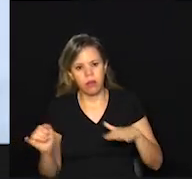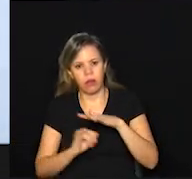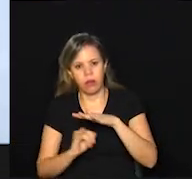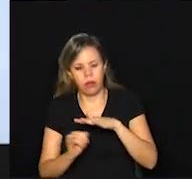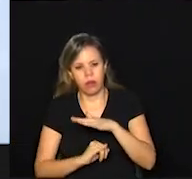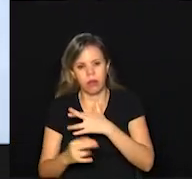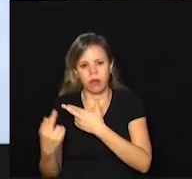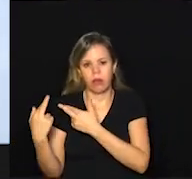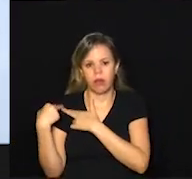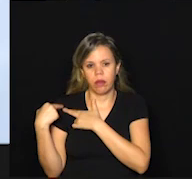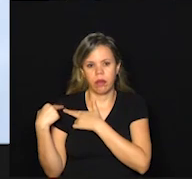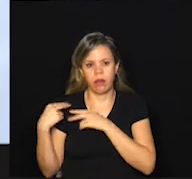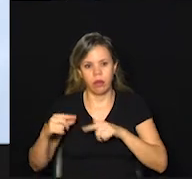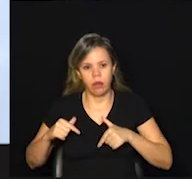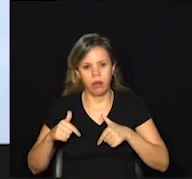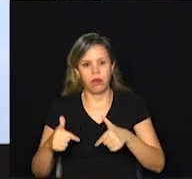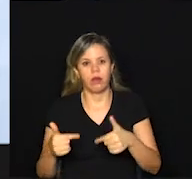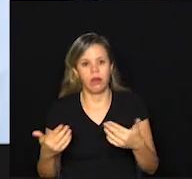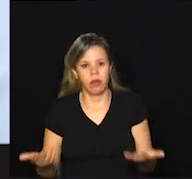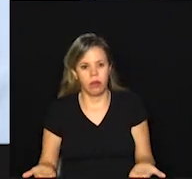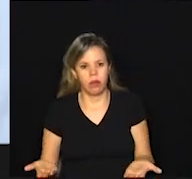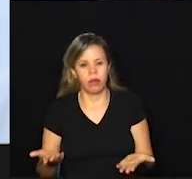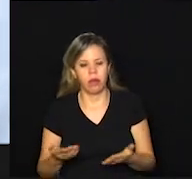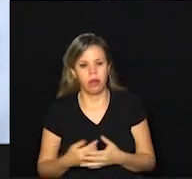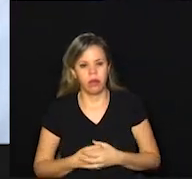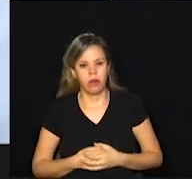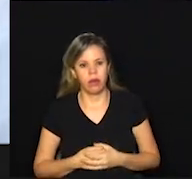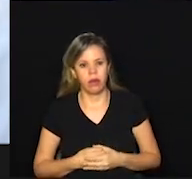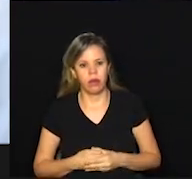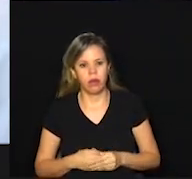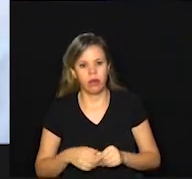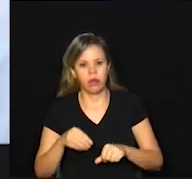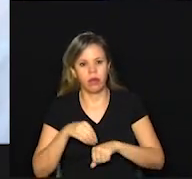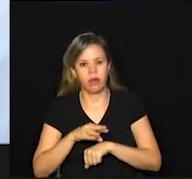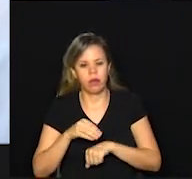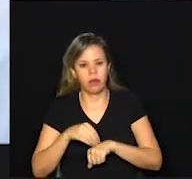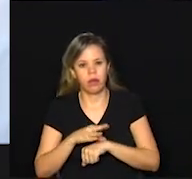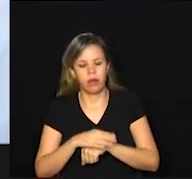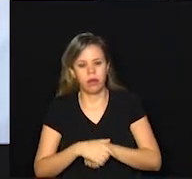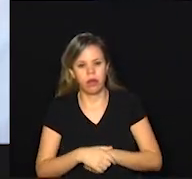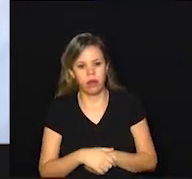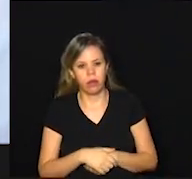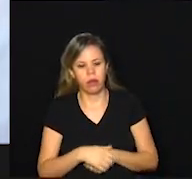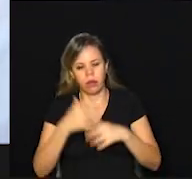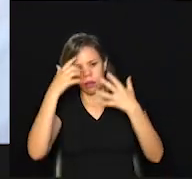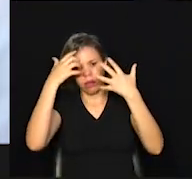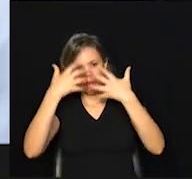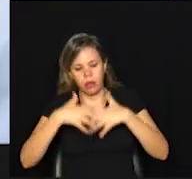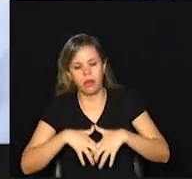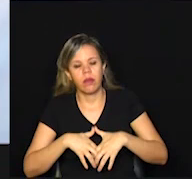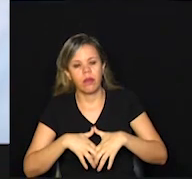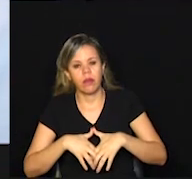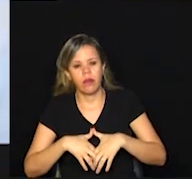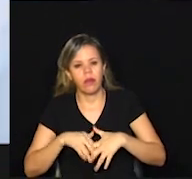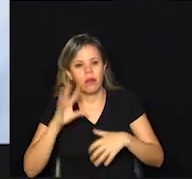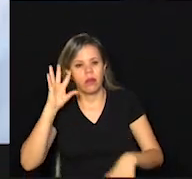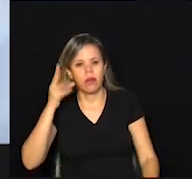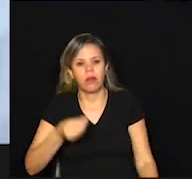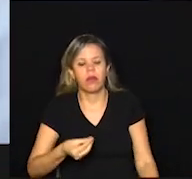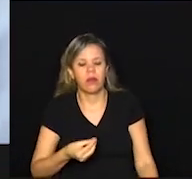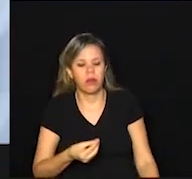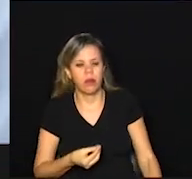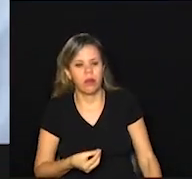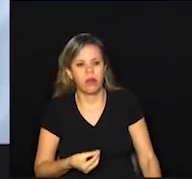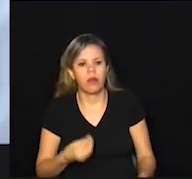são responsáveis por essas são então aqui quando eu quando eu Trago essa essa reflexão é entender